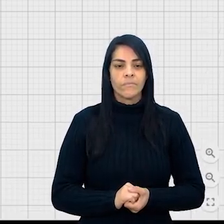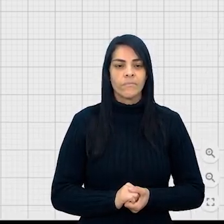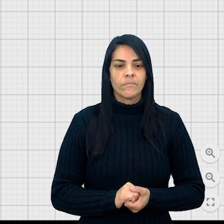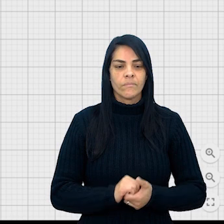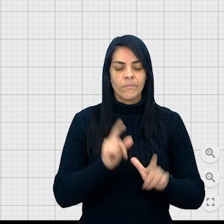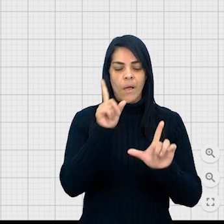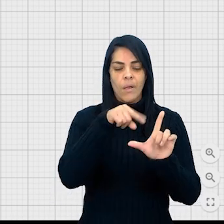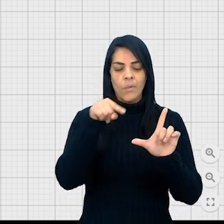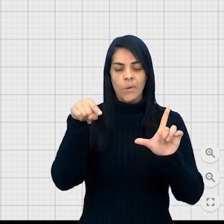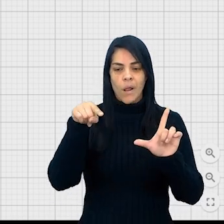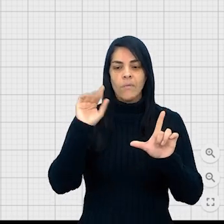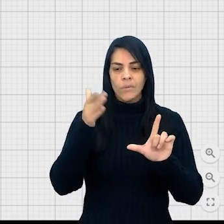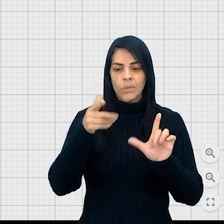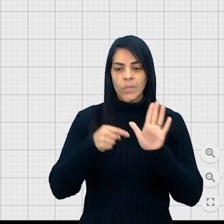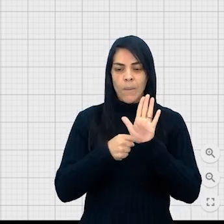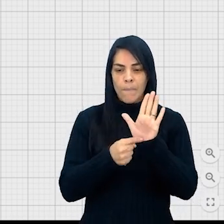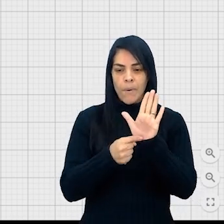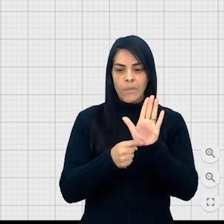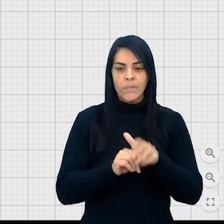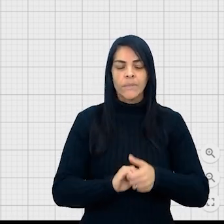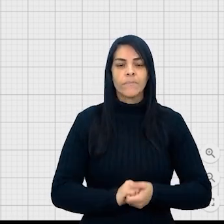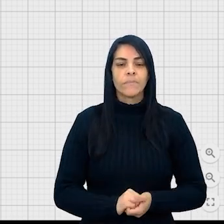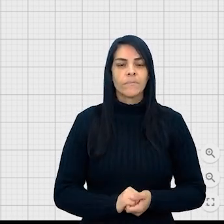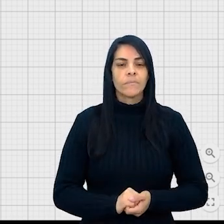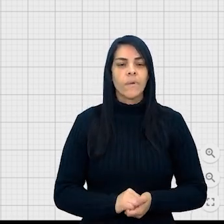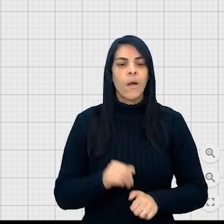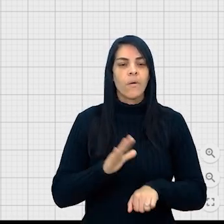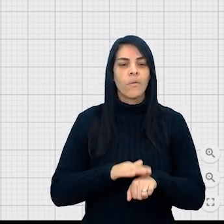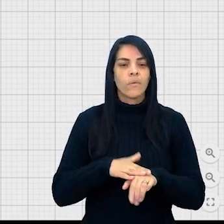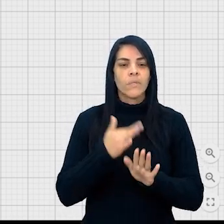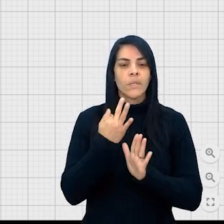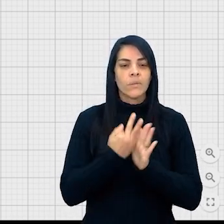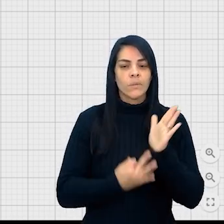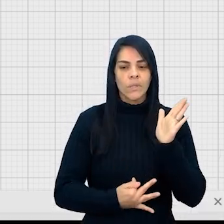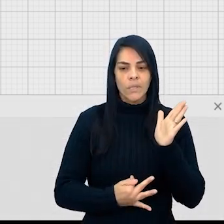gráfico. Deixa eu fazer um texto aqui.